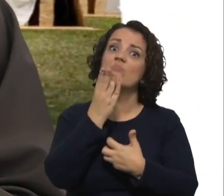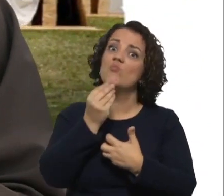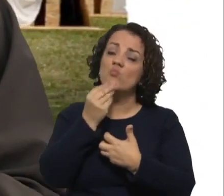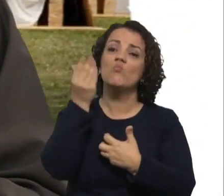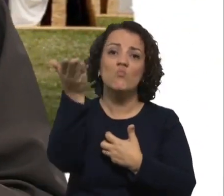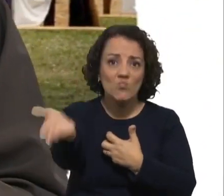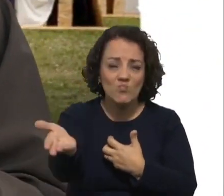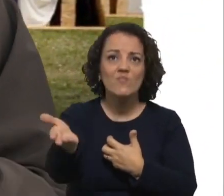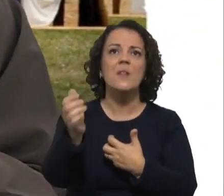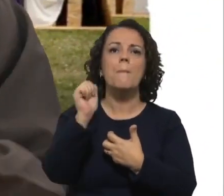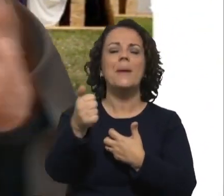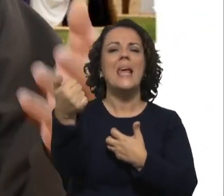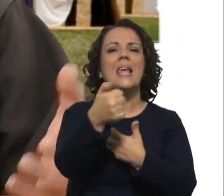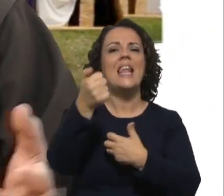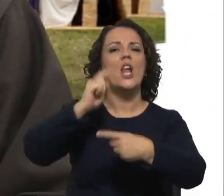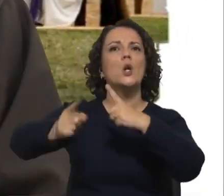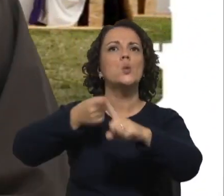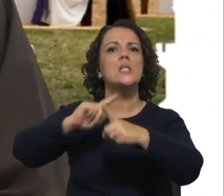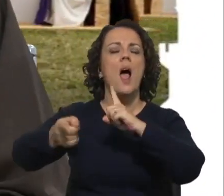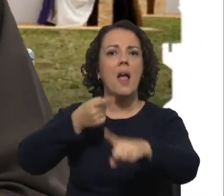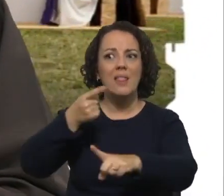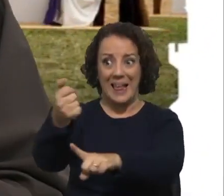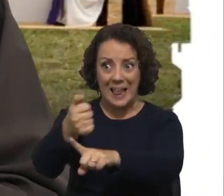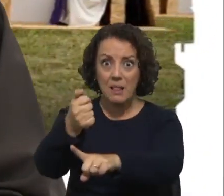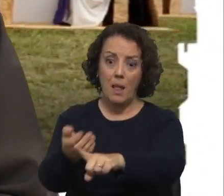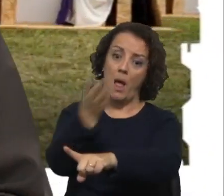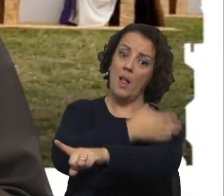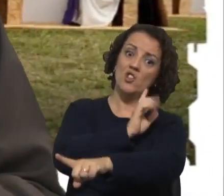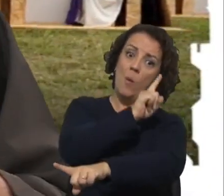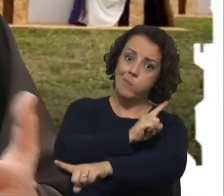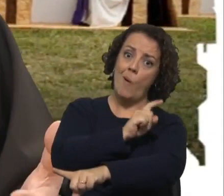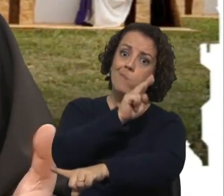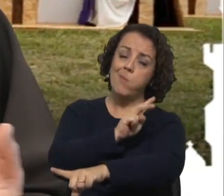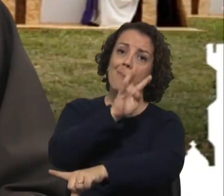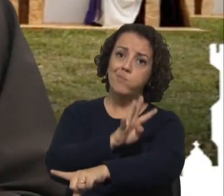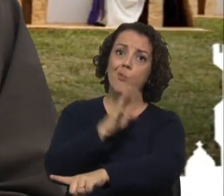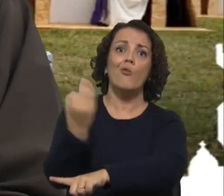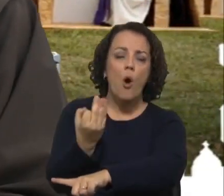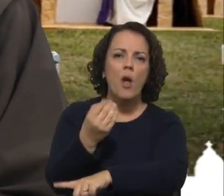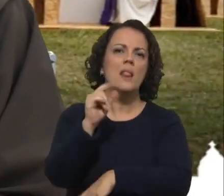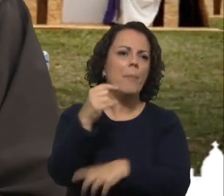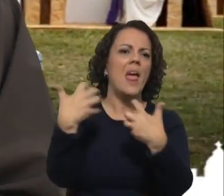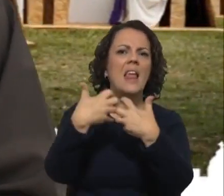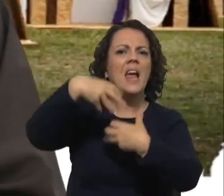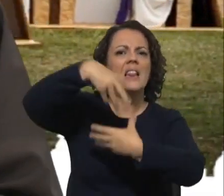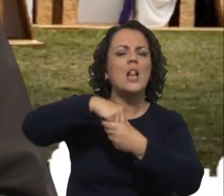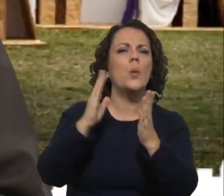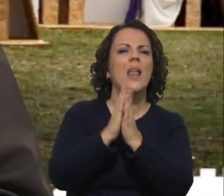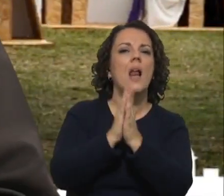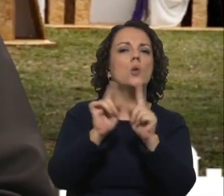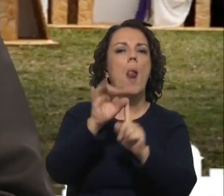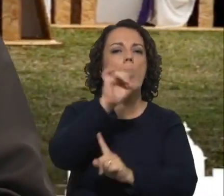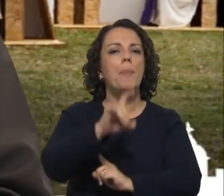guerra da Quinta Cruzada, antes da Quinta já tinha havido 4. A guerra mesmo dentro da igreja, uma igreja que não estava